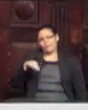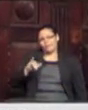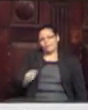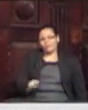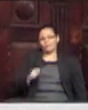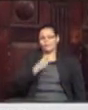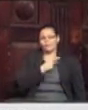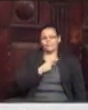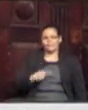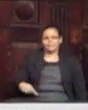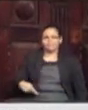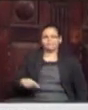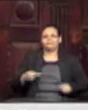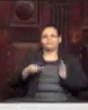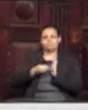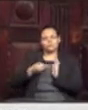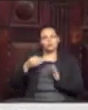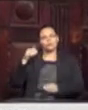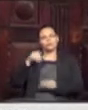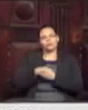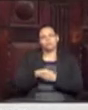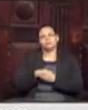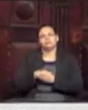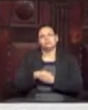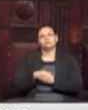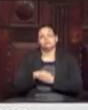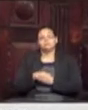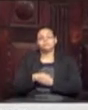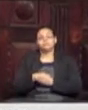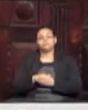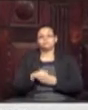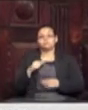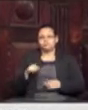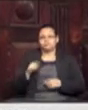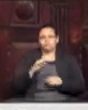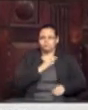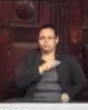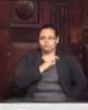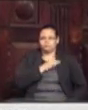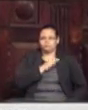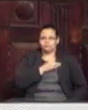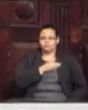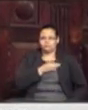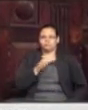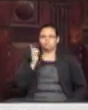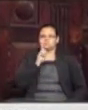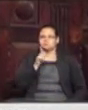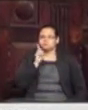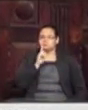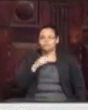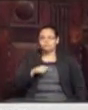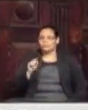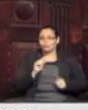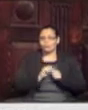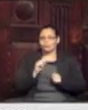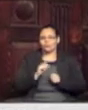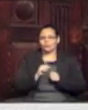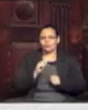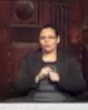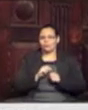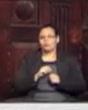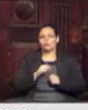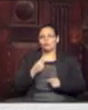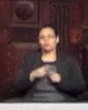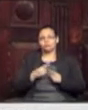já teria colocado para votar o projeto de recuperação fiscal e não faz. E sabe por que não faz? Porque ele sabe